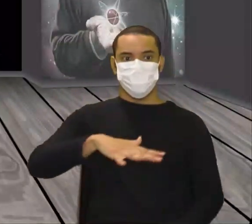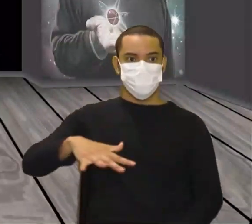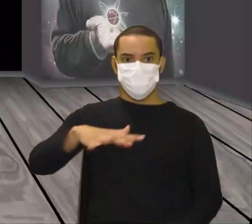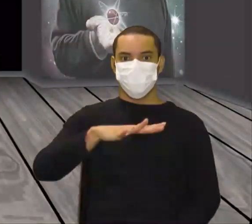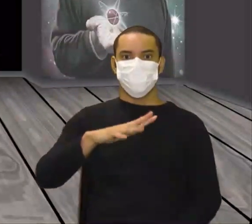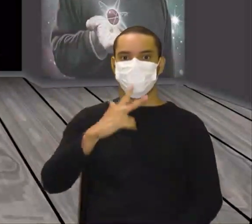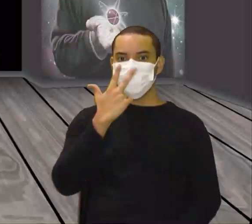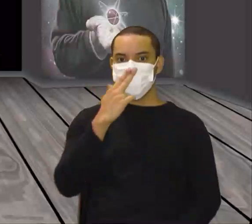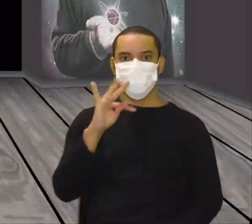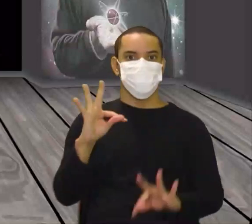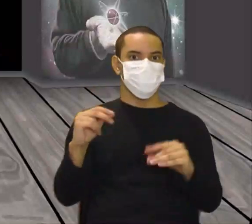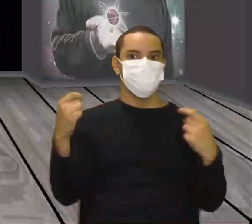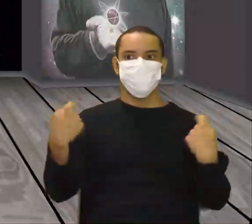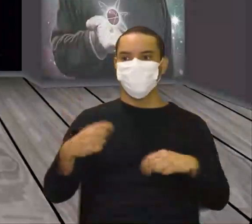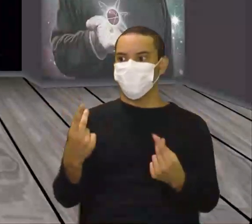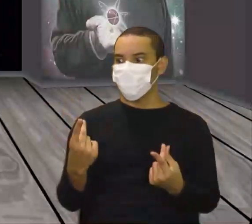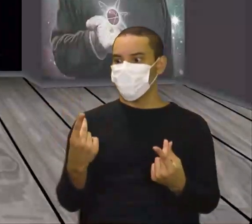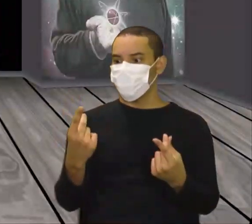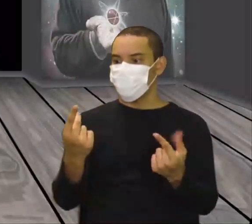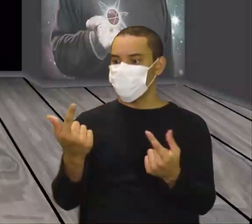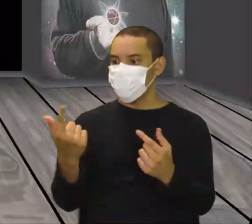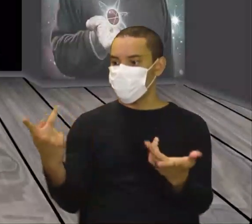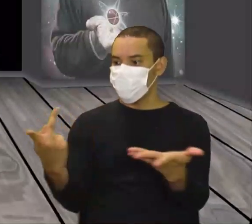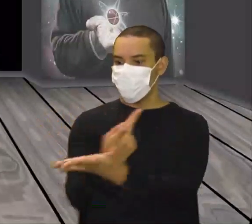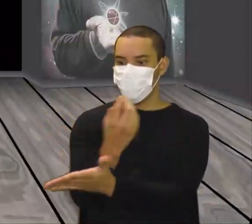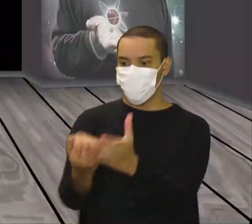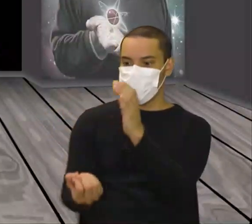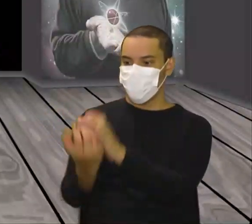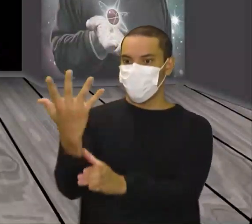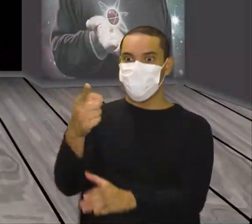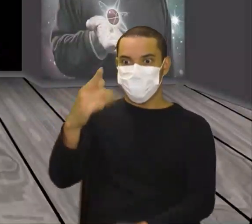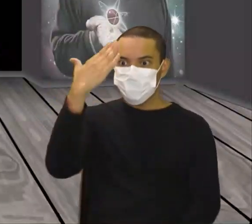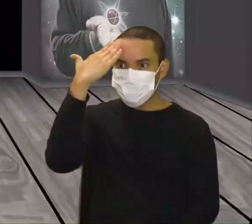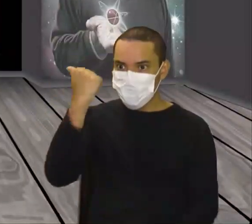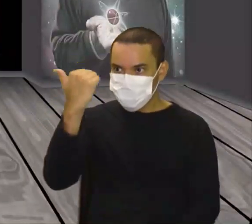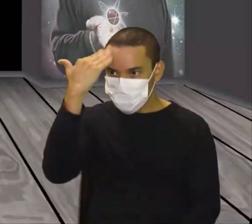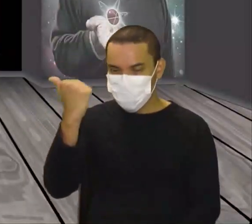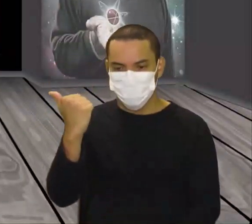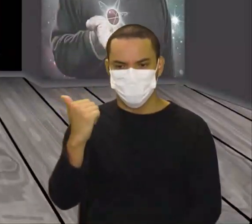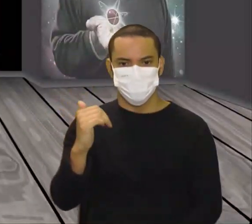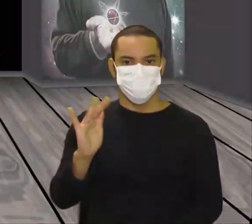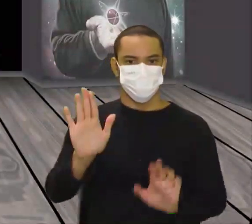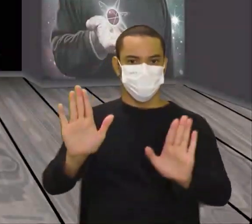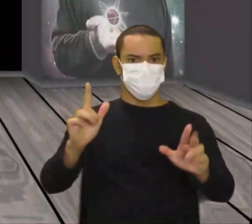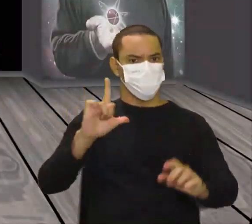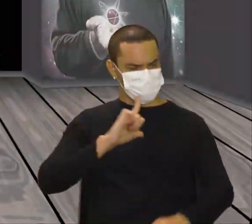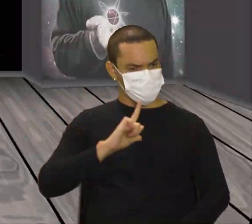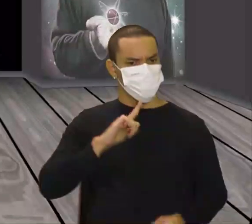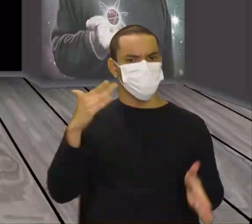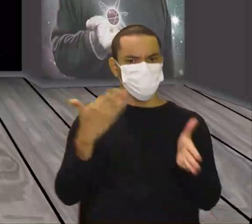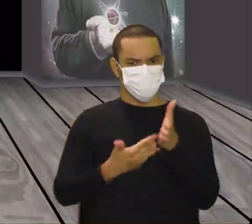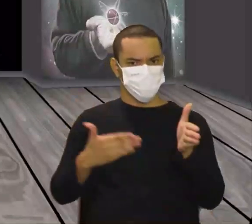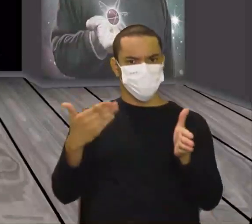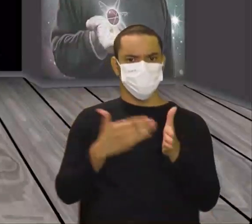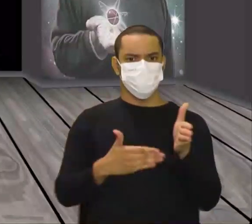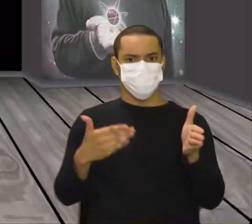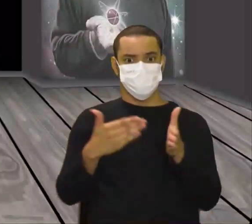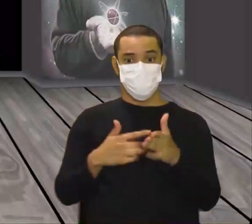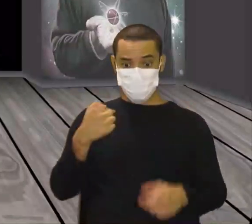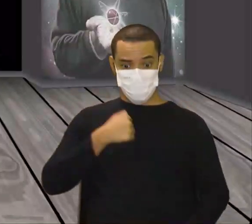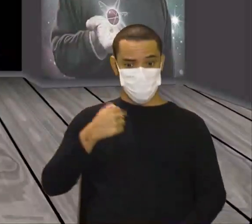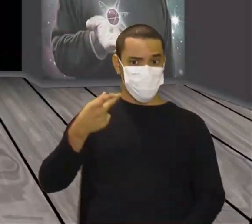imediatista, né? Tudo tem que ser no estalar de dedo. Ah, professor, o senhor sabe isso, o senhor sabe aquilo. Eu tenho dificuldade, era a disciplina que eu mais